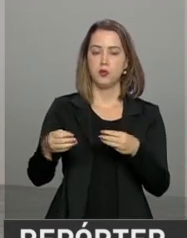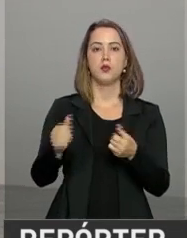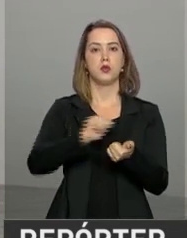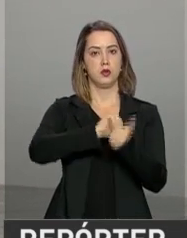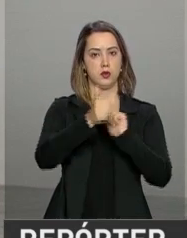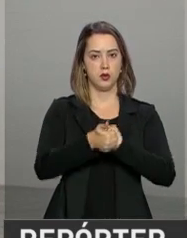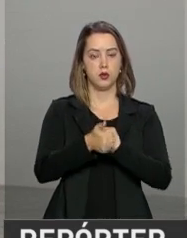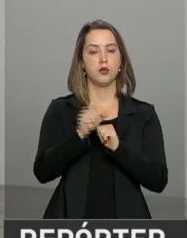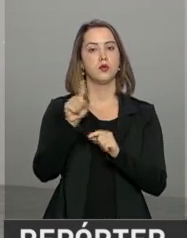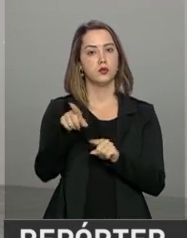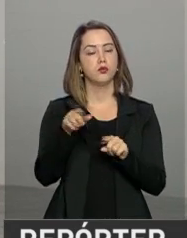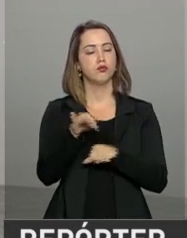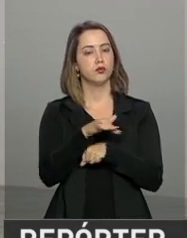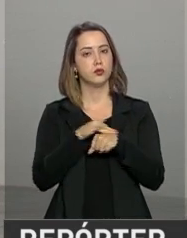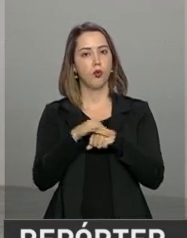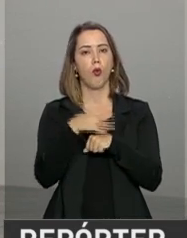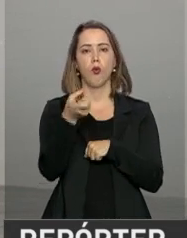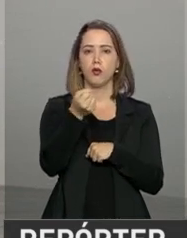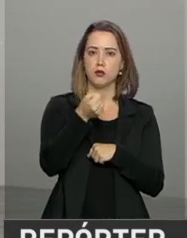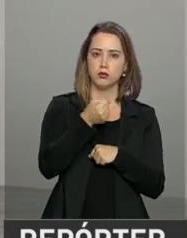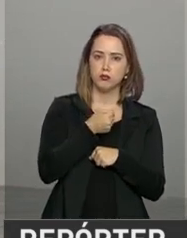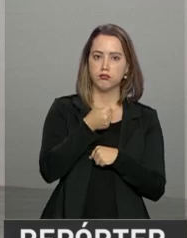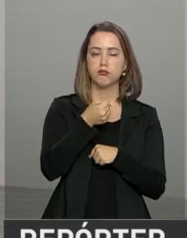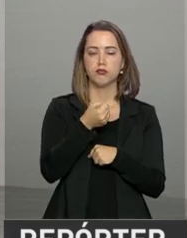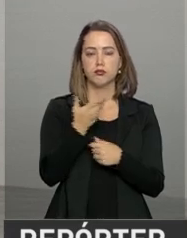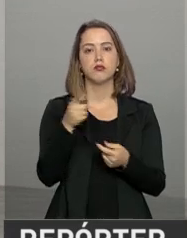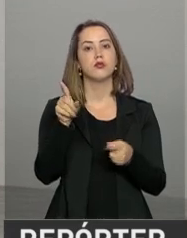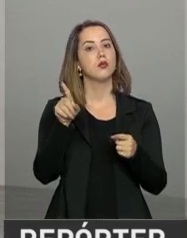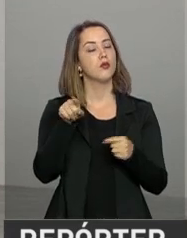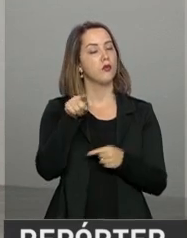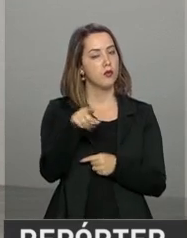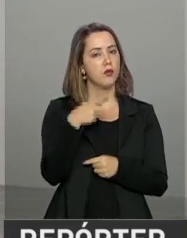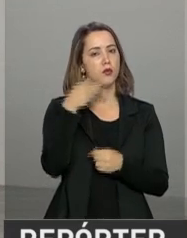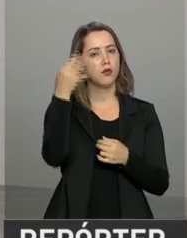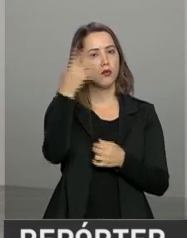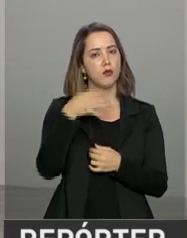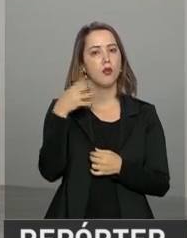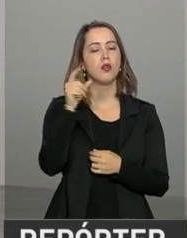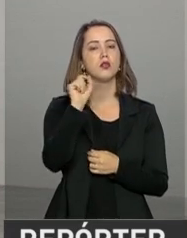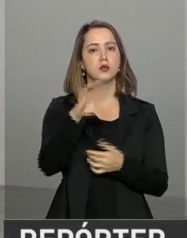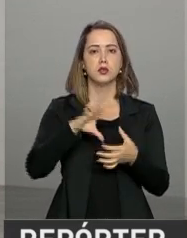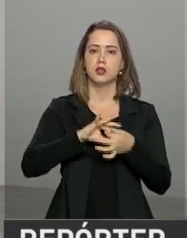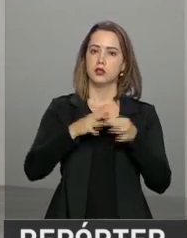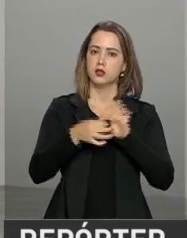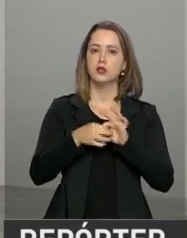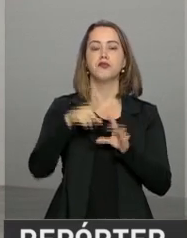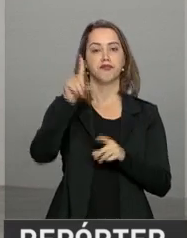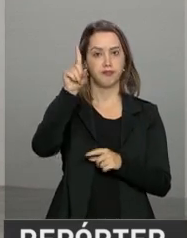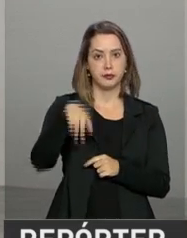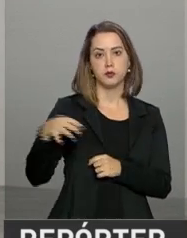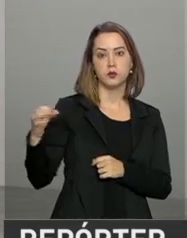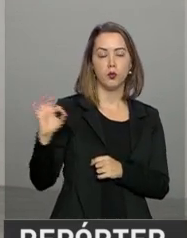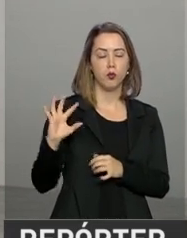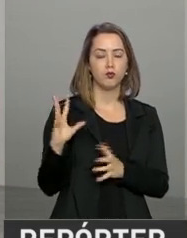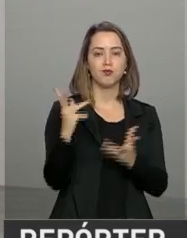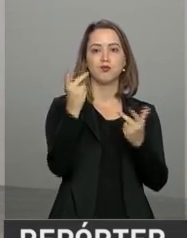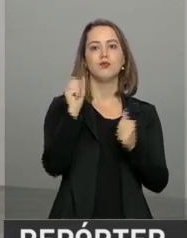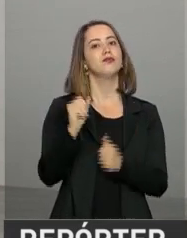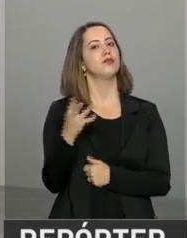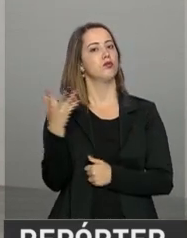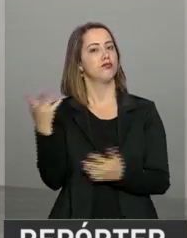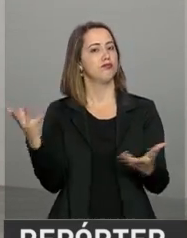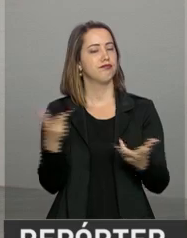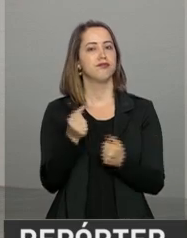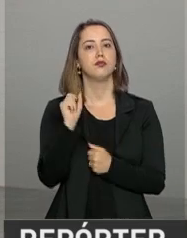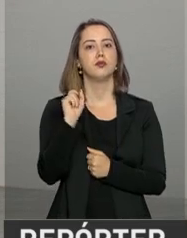Avelino conversaram com os jornalistas segundo eles aí as Olimpíadas T tudo para ser um sucesso as instalações